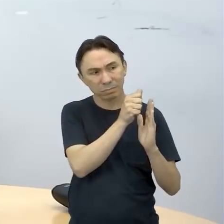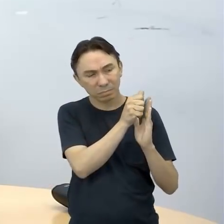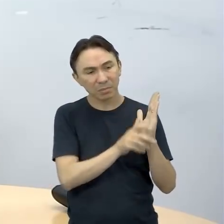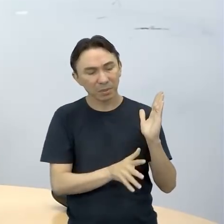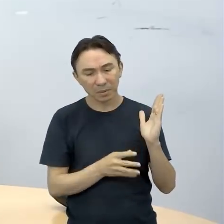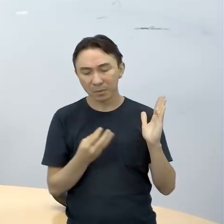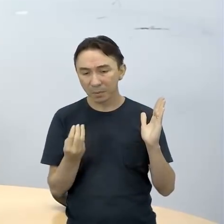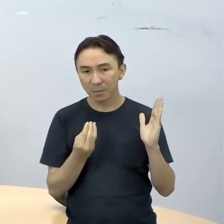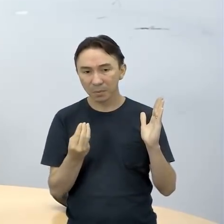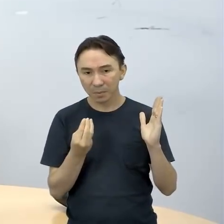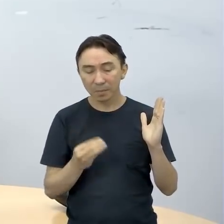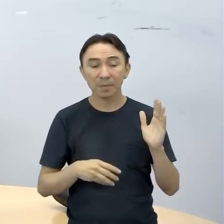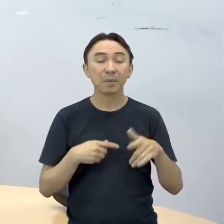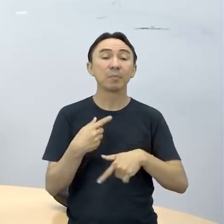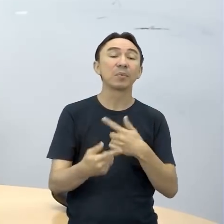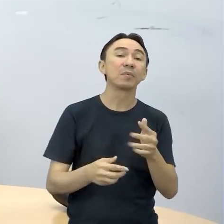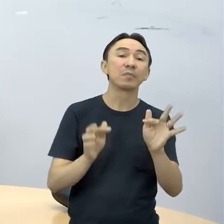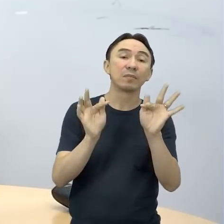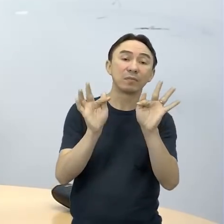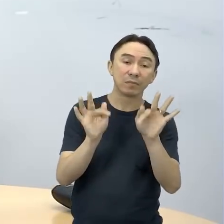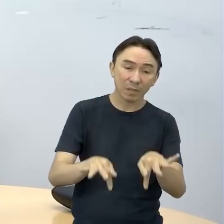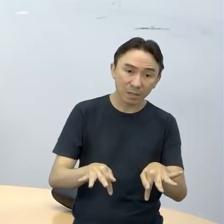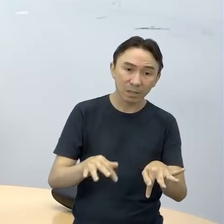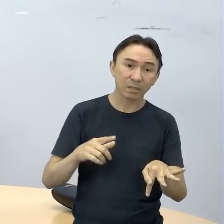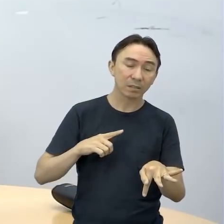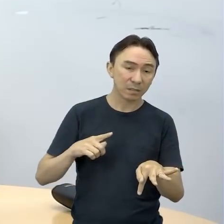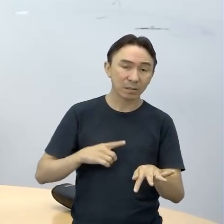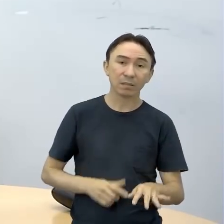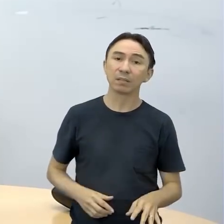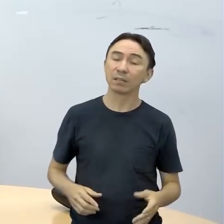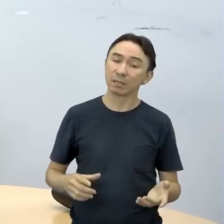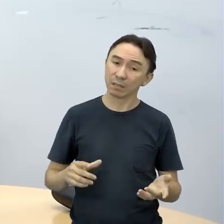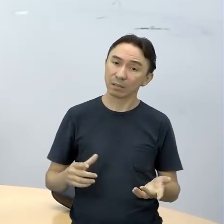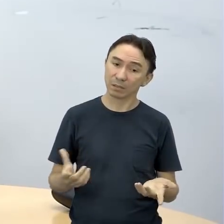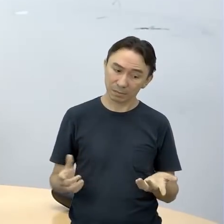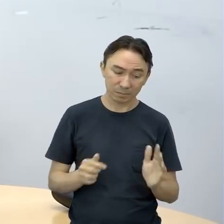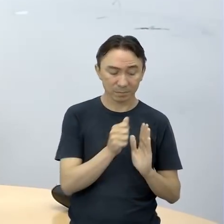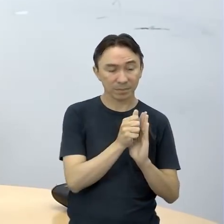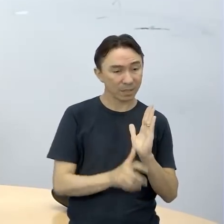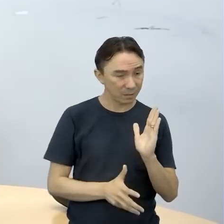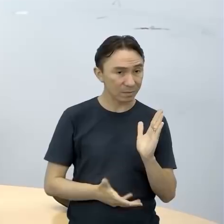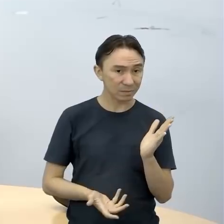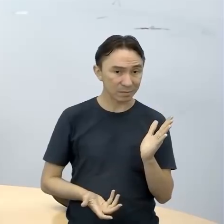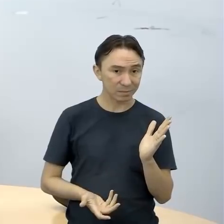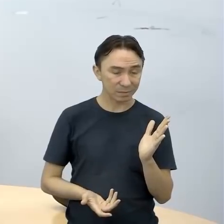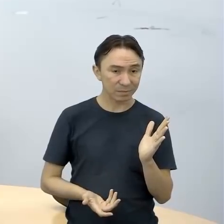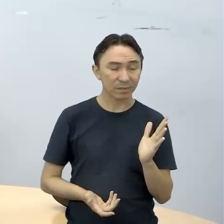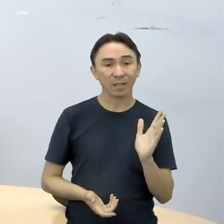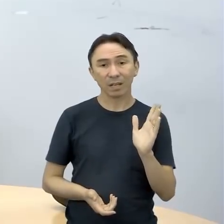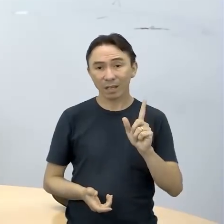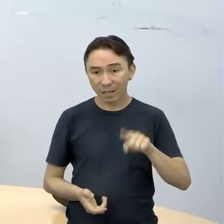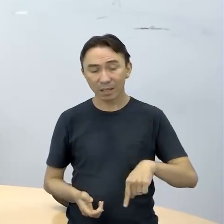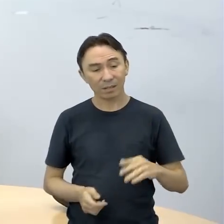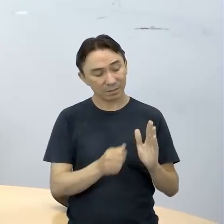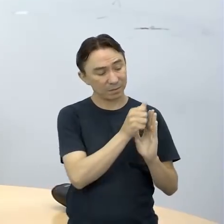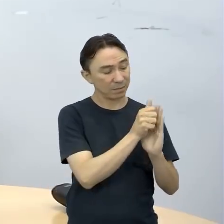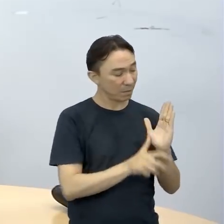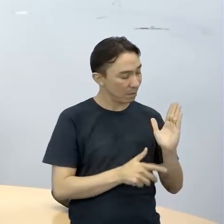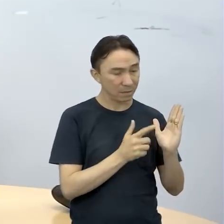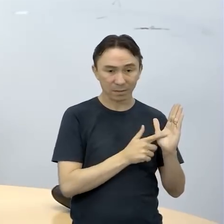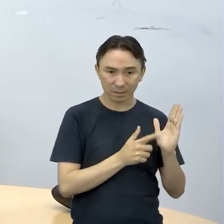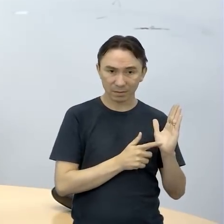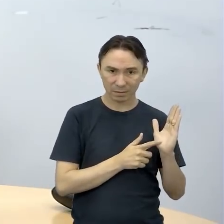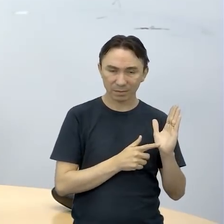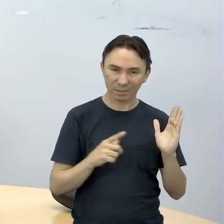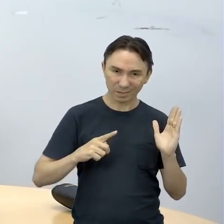e ela vai ser concluída ao final do componente. Ou seja, é uma atividade paralela. Então, além das atividades 1,